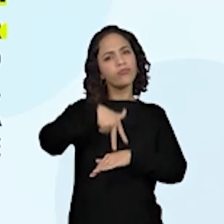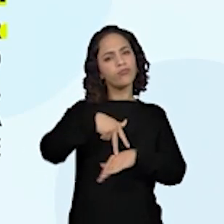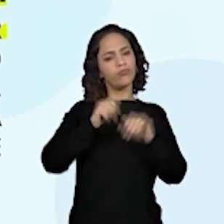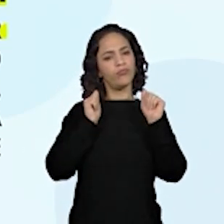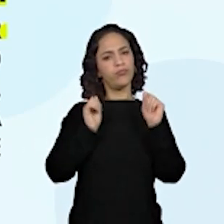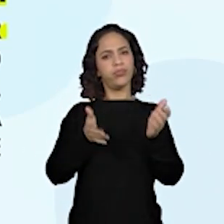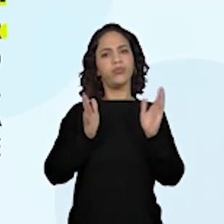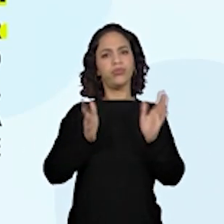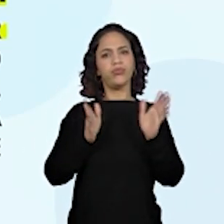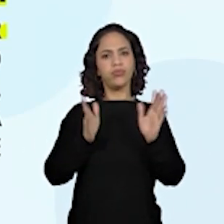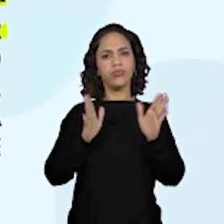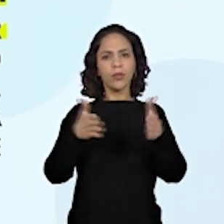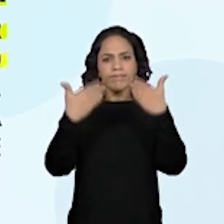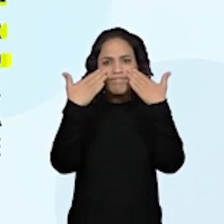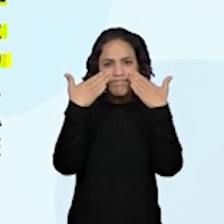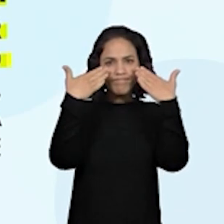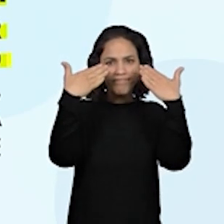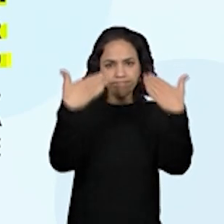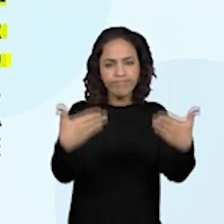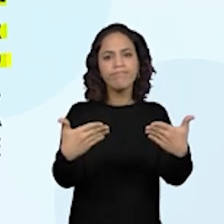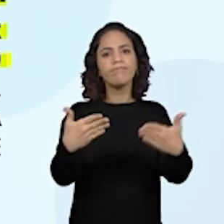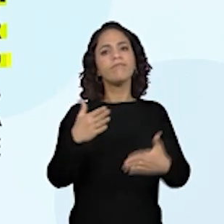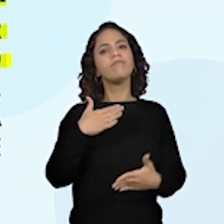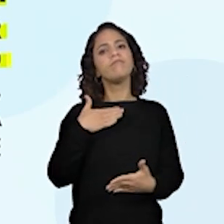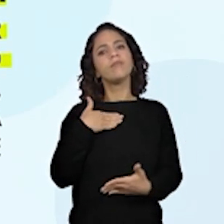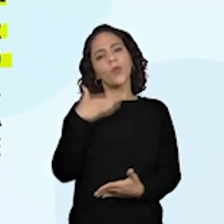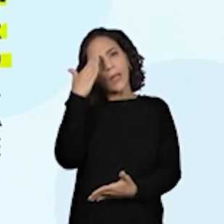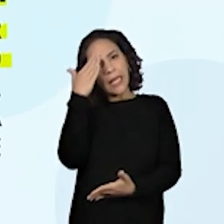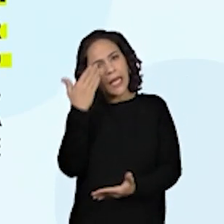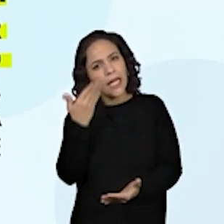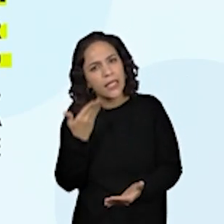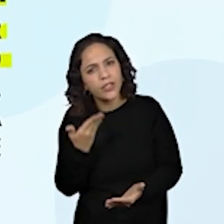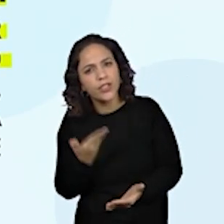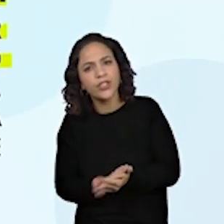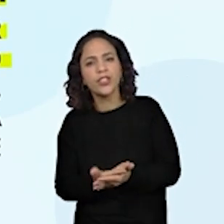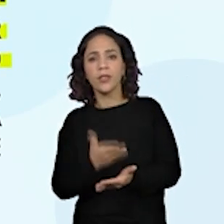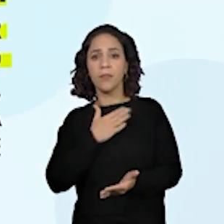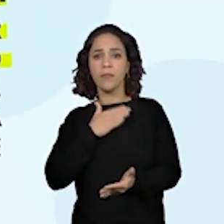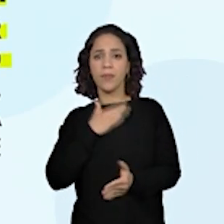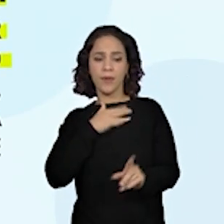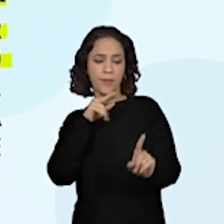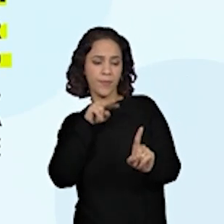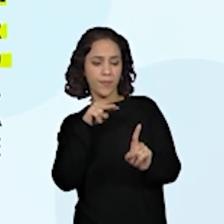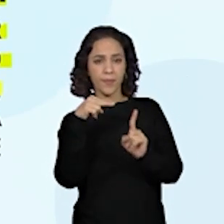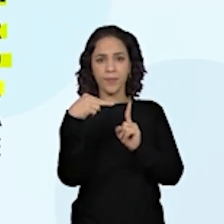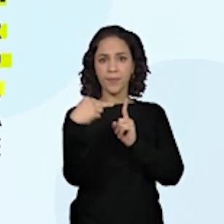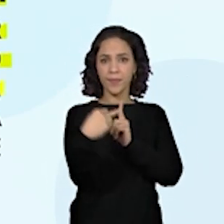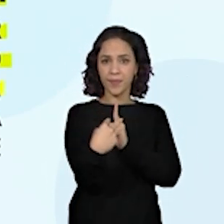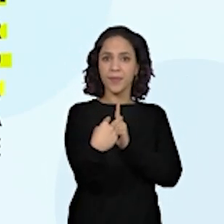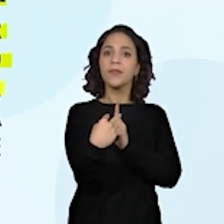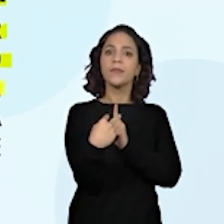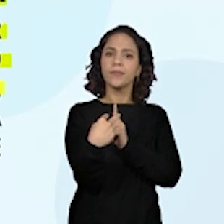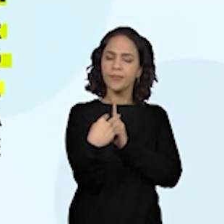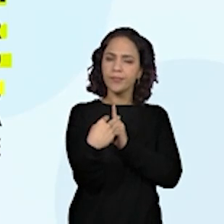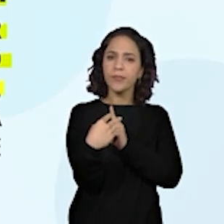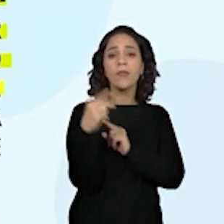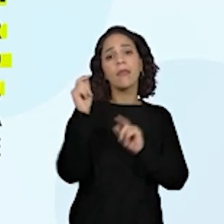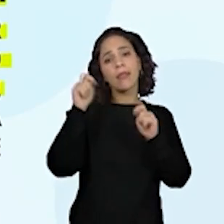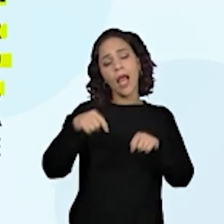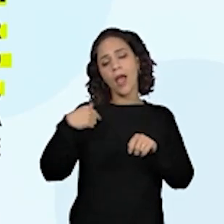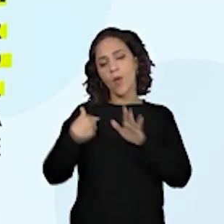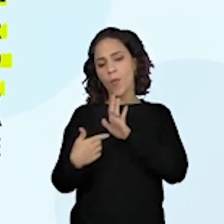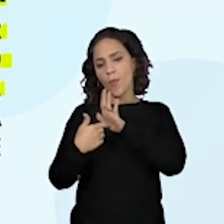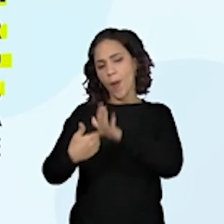oralmente e explicitar e sustentar nosso ponto de vista com o apoio de